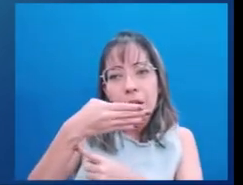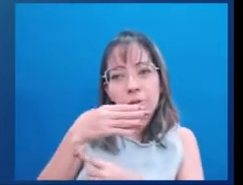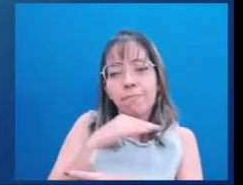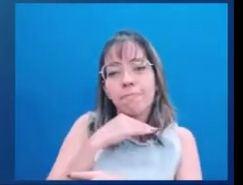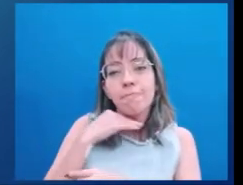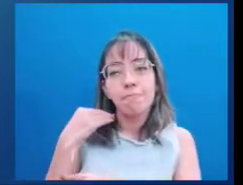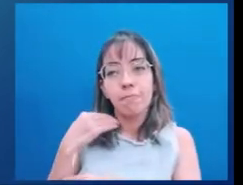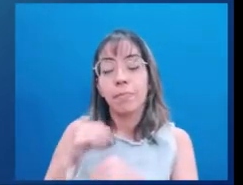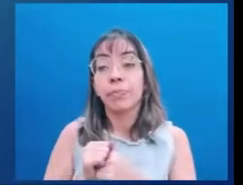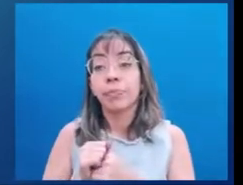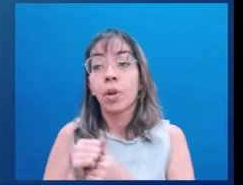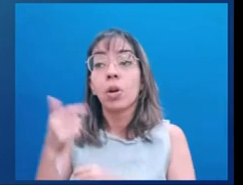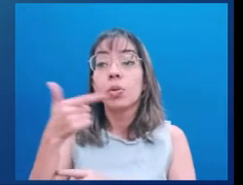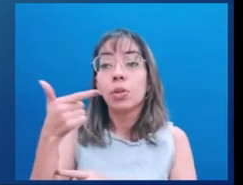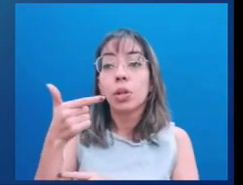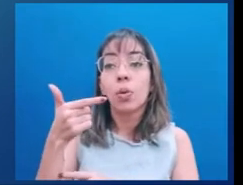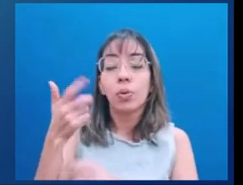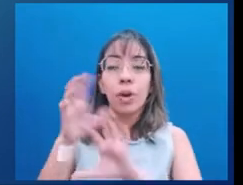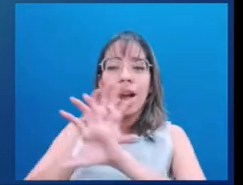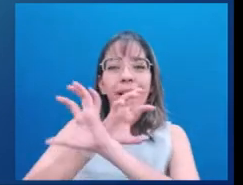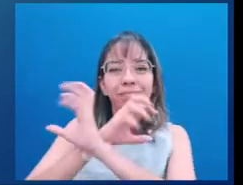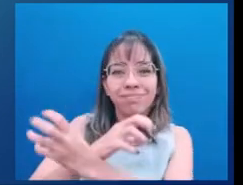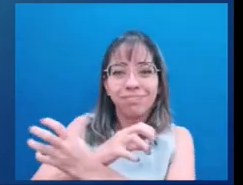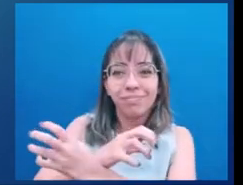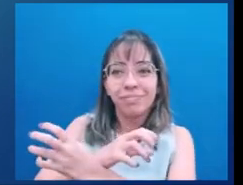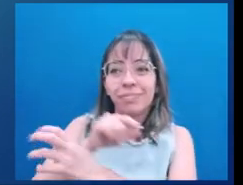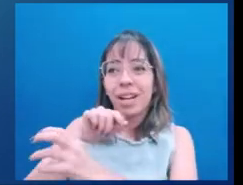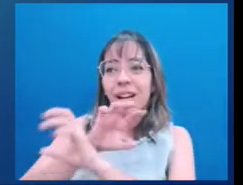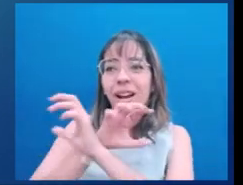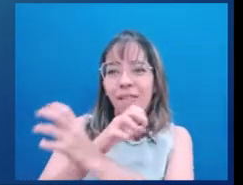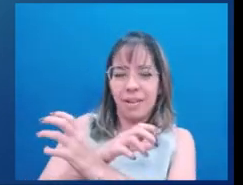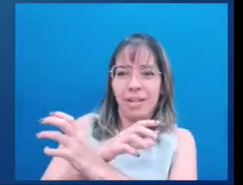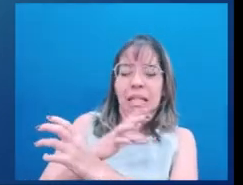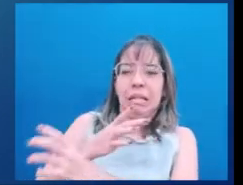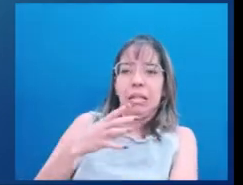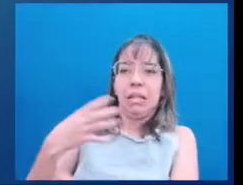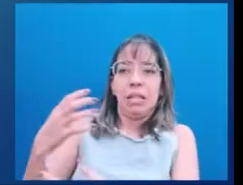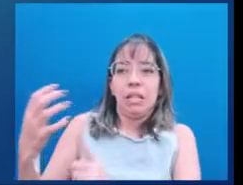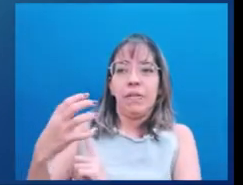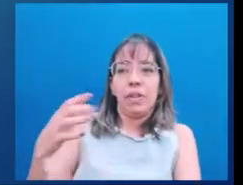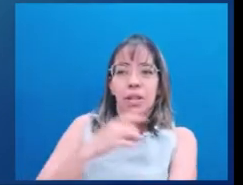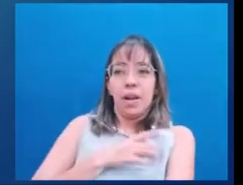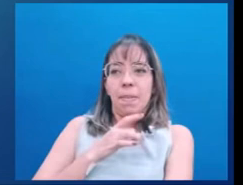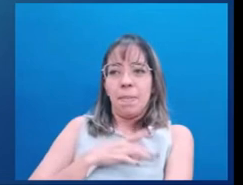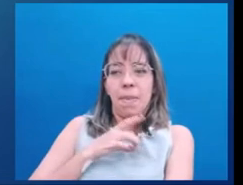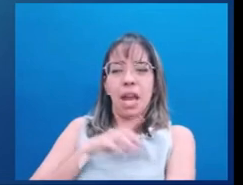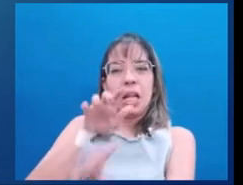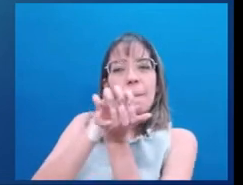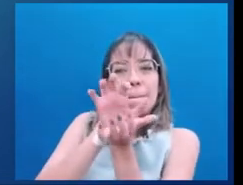muito similar. E aqui, o tóxico, né? Essa caveirinha aqui, eu achava ela mais aterrorizante,